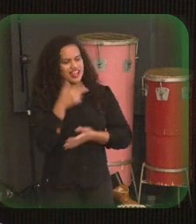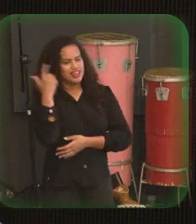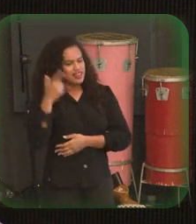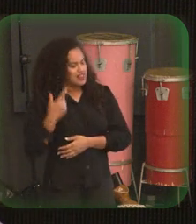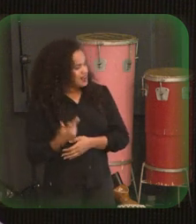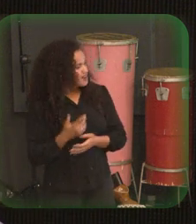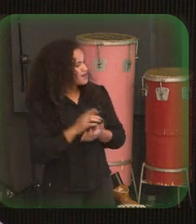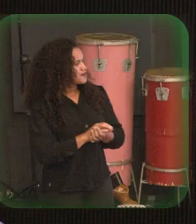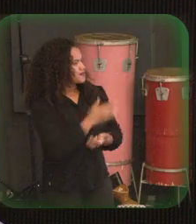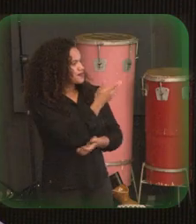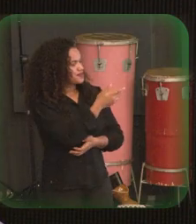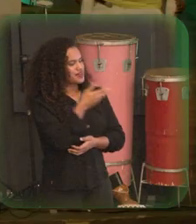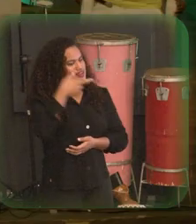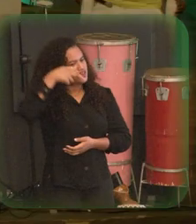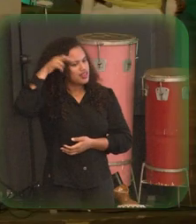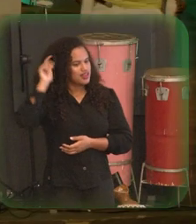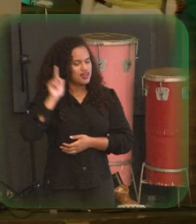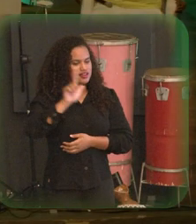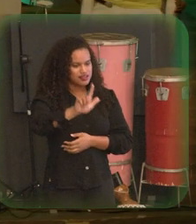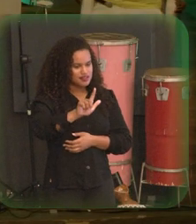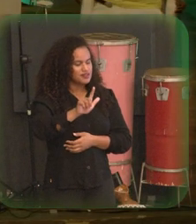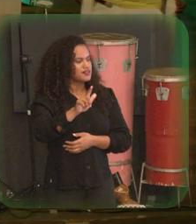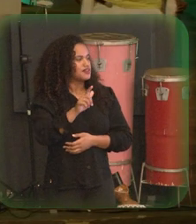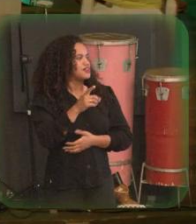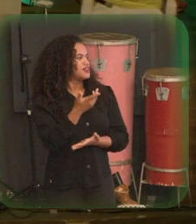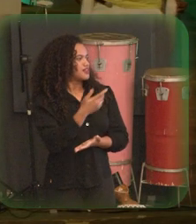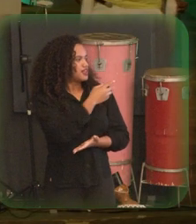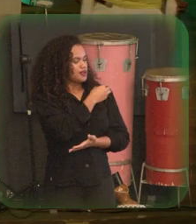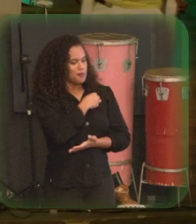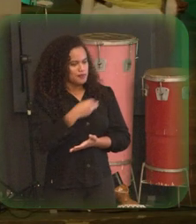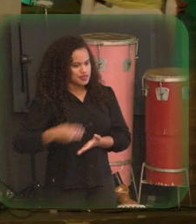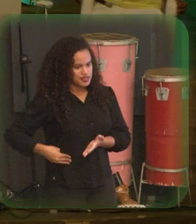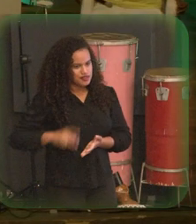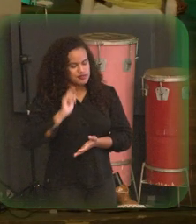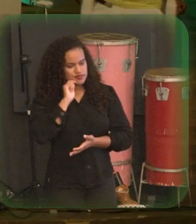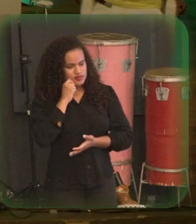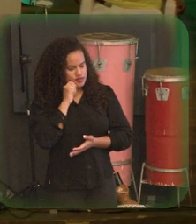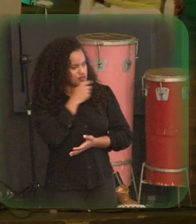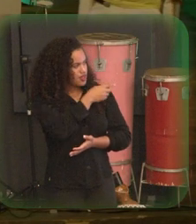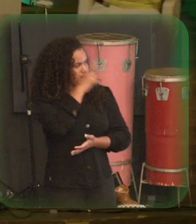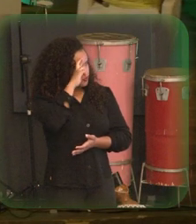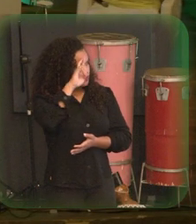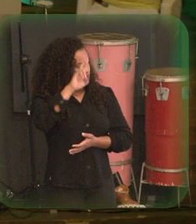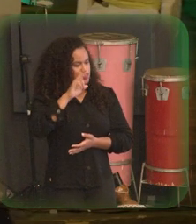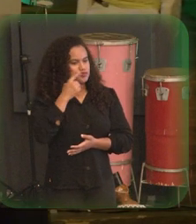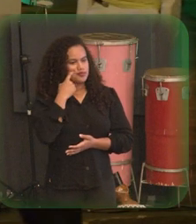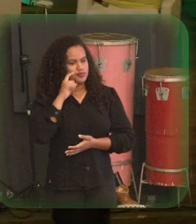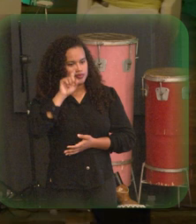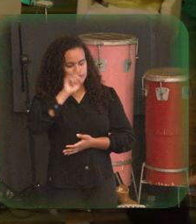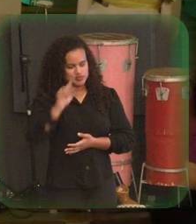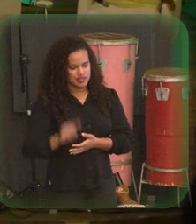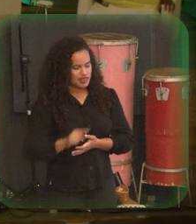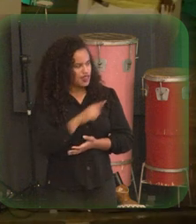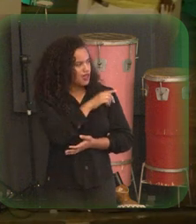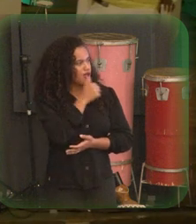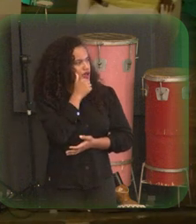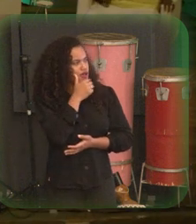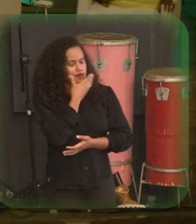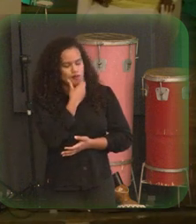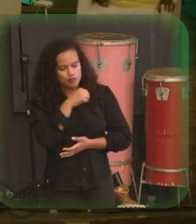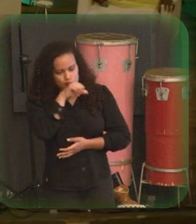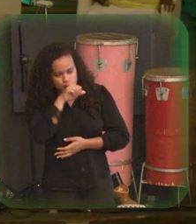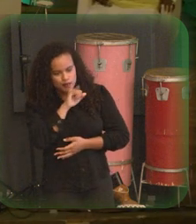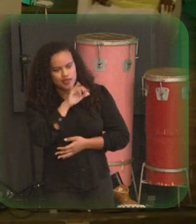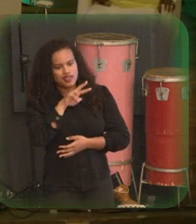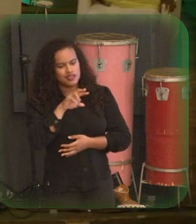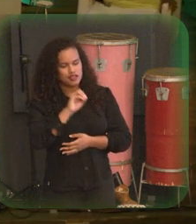nosso ministro Silvio Almeida, né, o reitor José Carlos, Pai Ivo, se assim me permitir, né, a